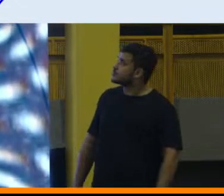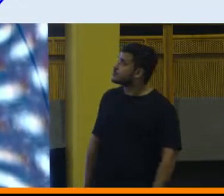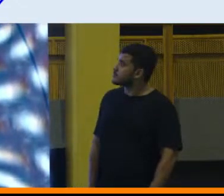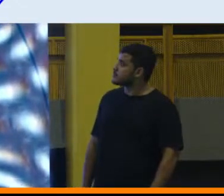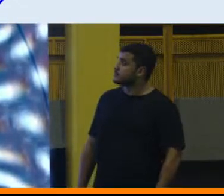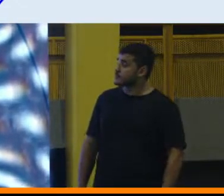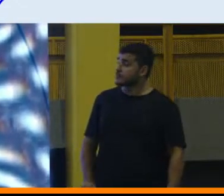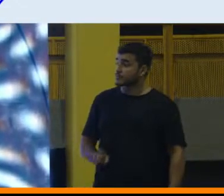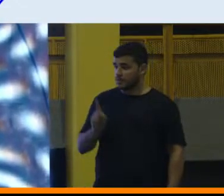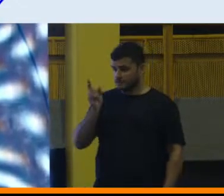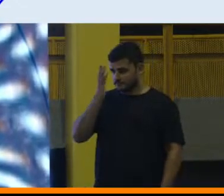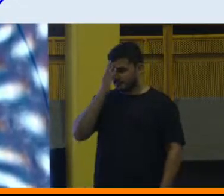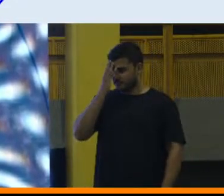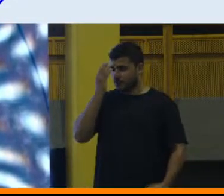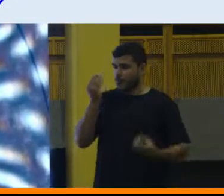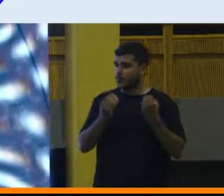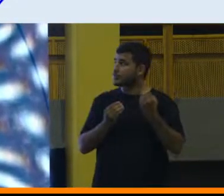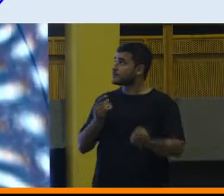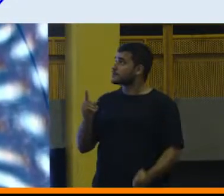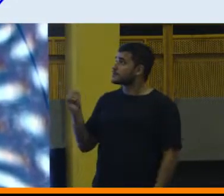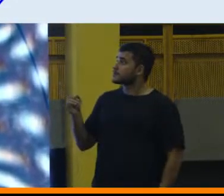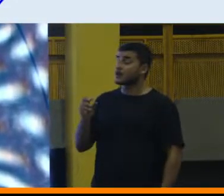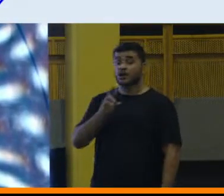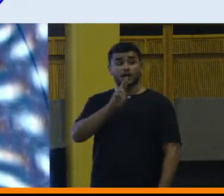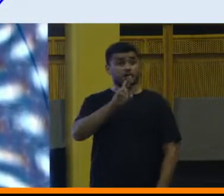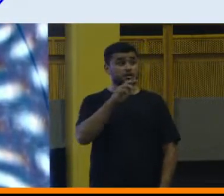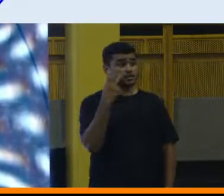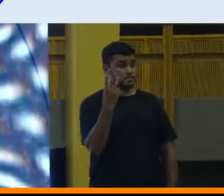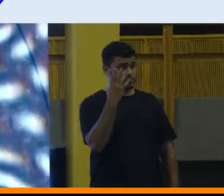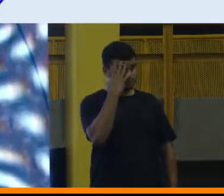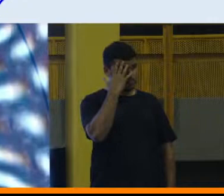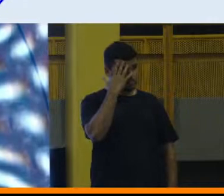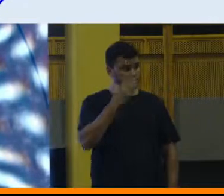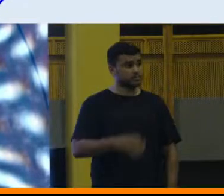fazer. Esta de azul, com o raio R3.